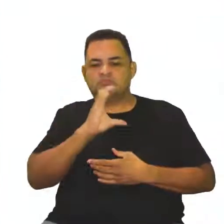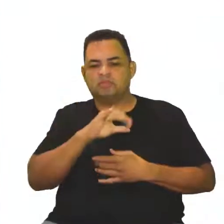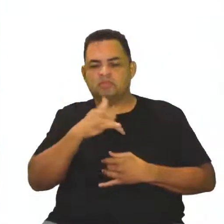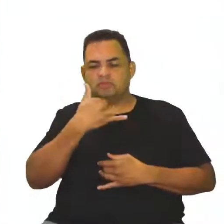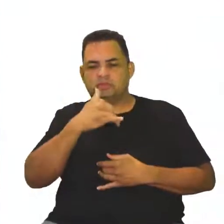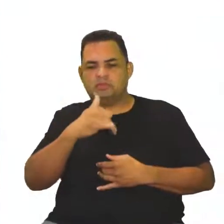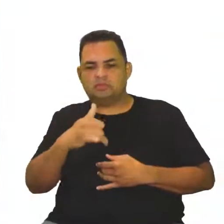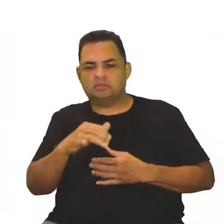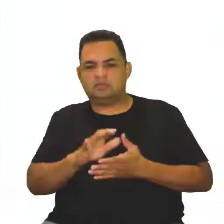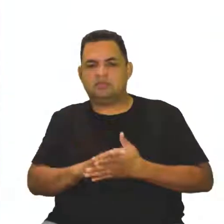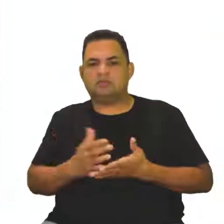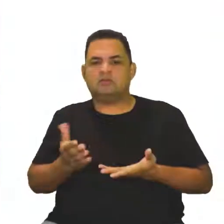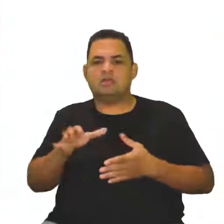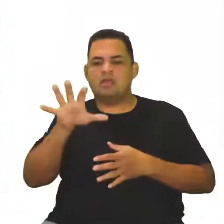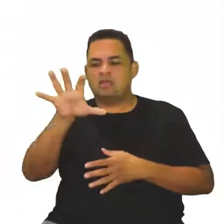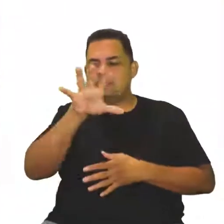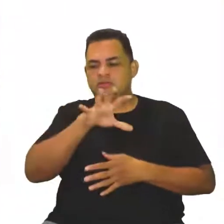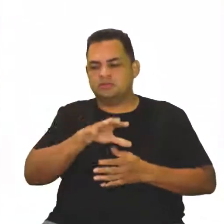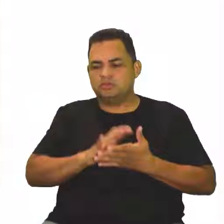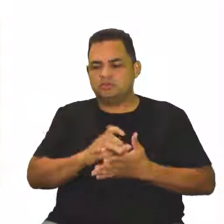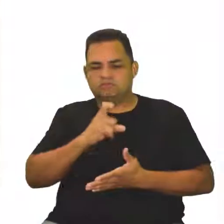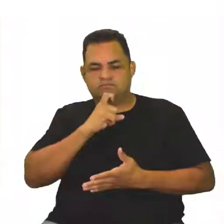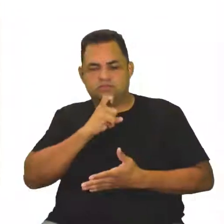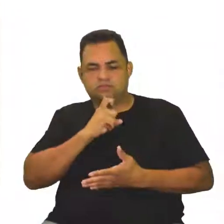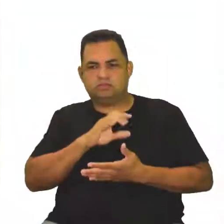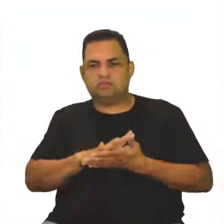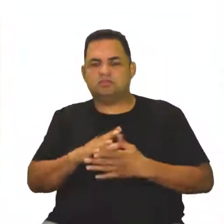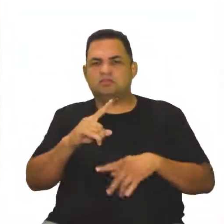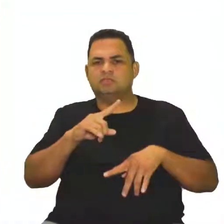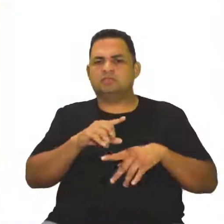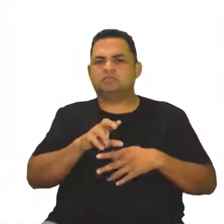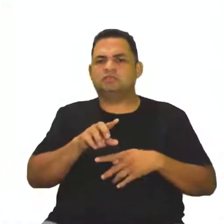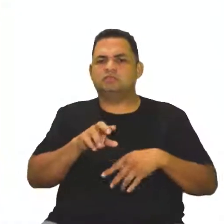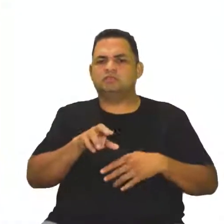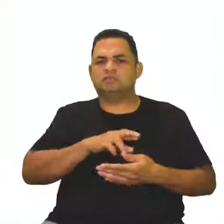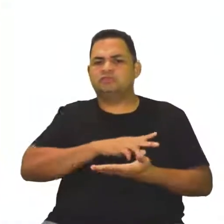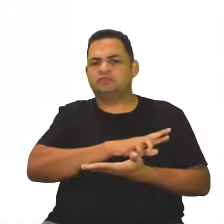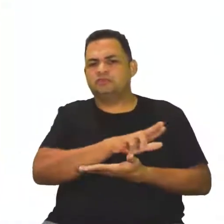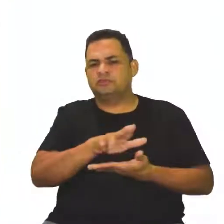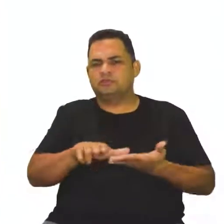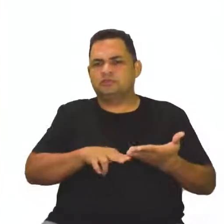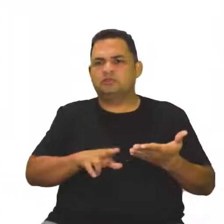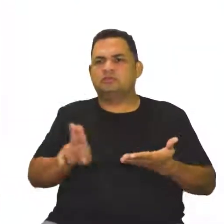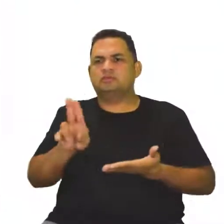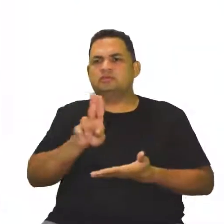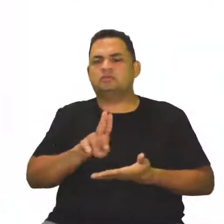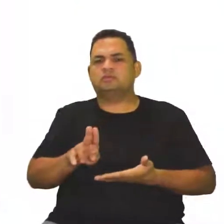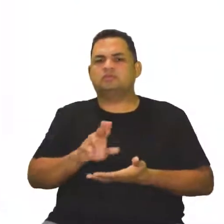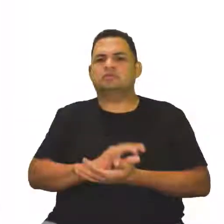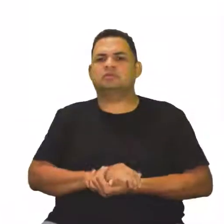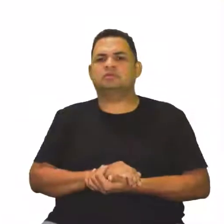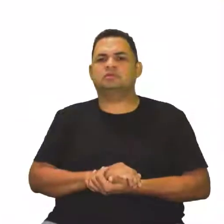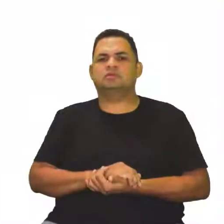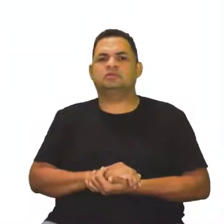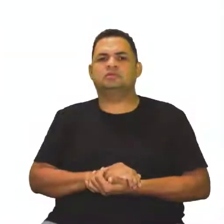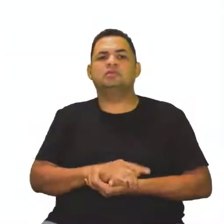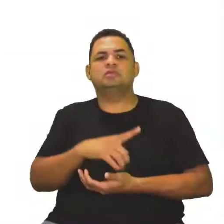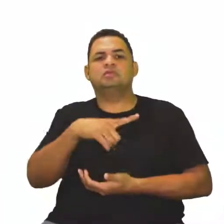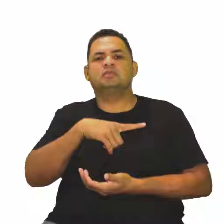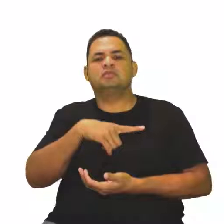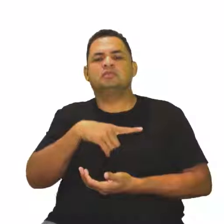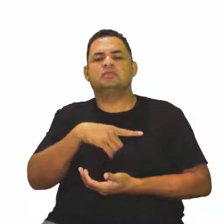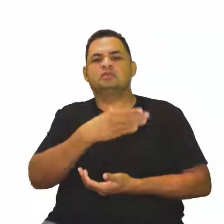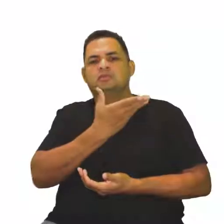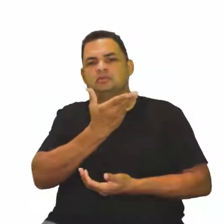pessoal utiliza bastante. Bom, tem várias utilidades aí, o nosso efeito Joule. Aqui tem outros aqui,